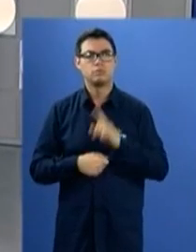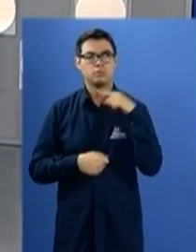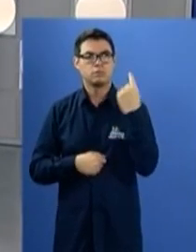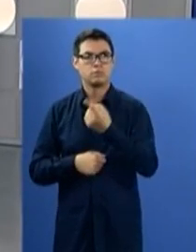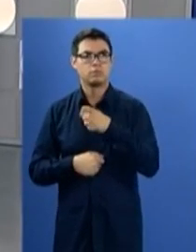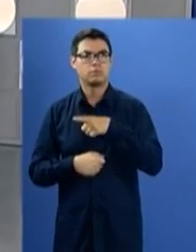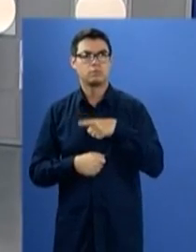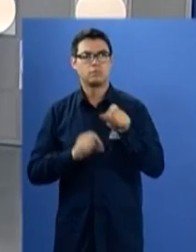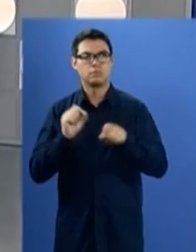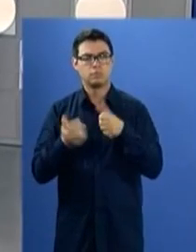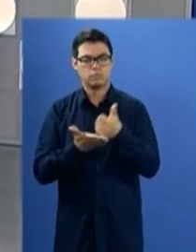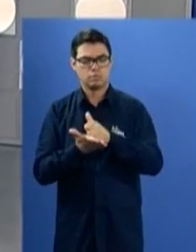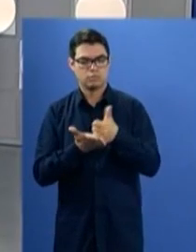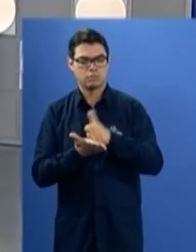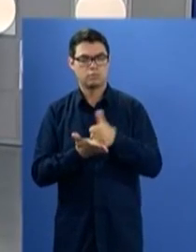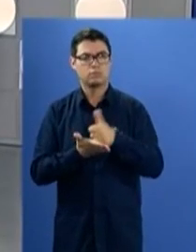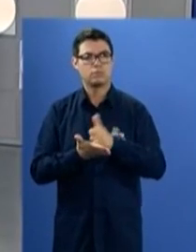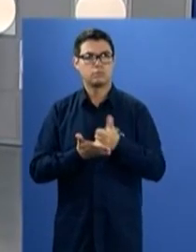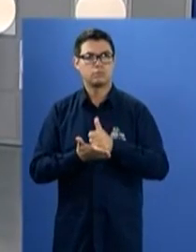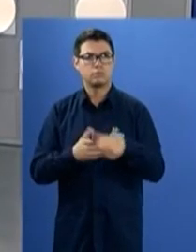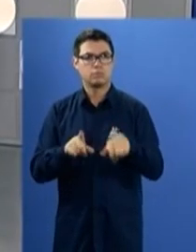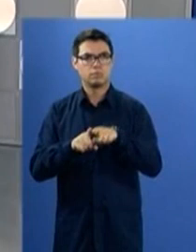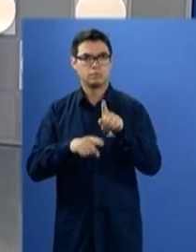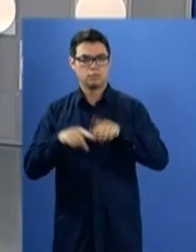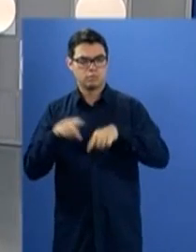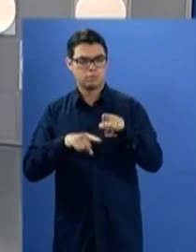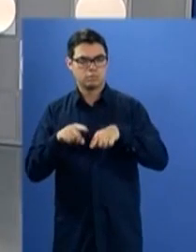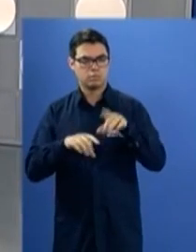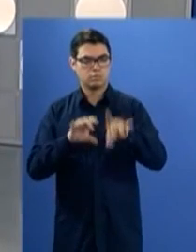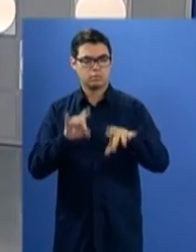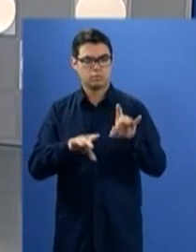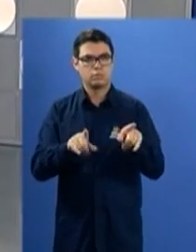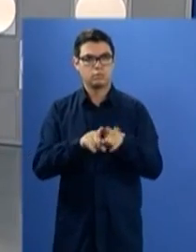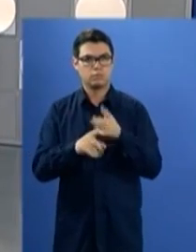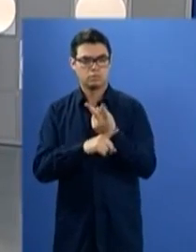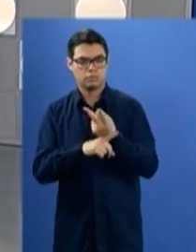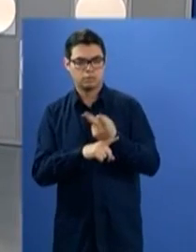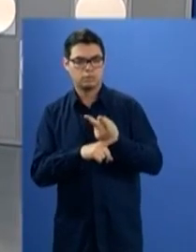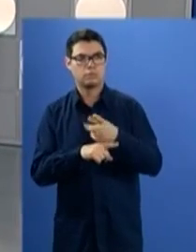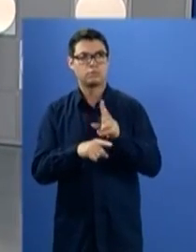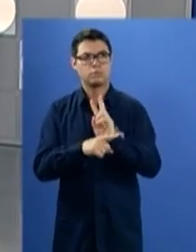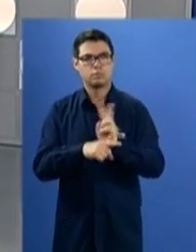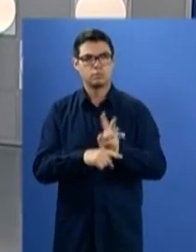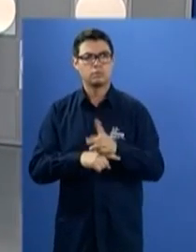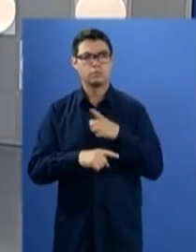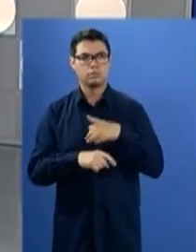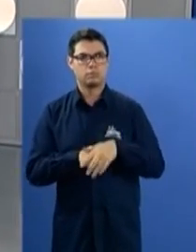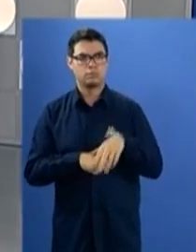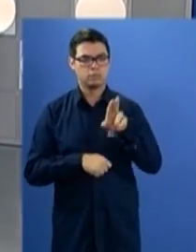temos aí um controle de refúgio de material? Existe um prazo de validade de